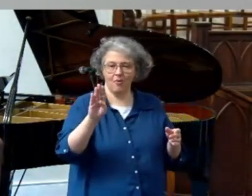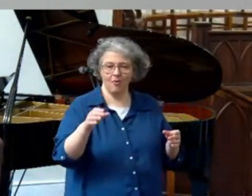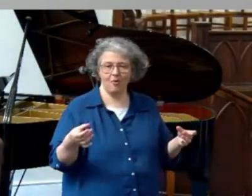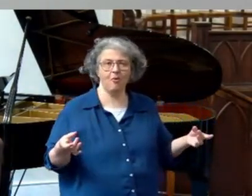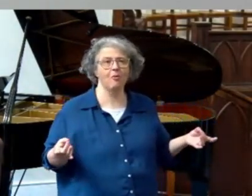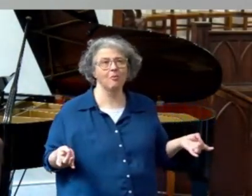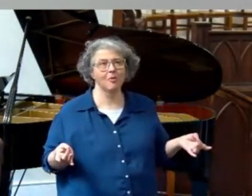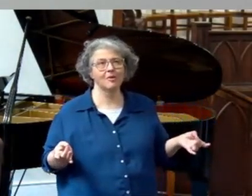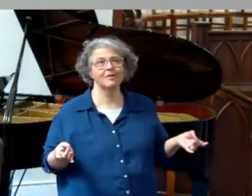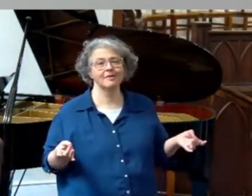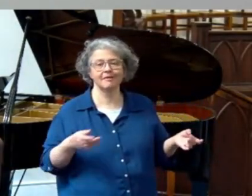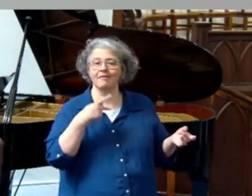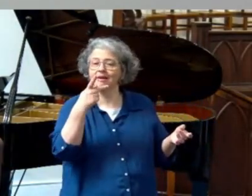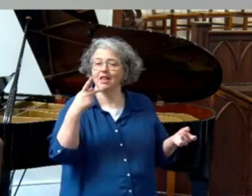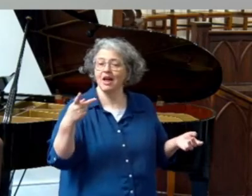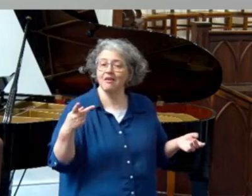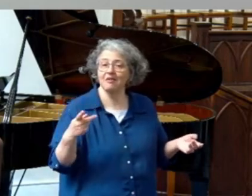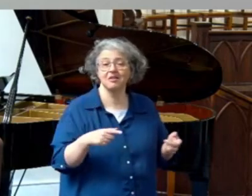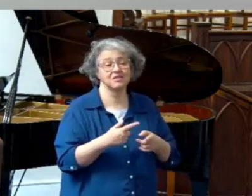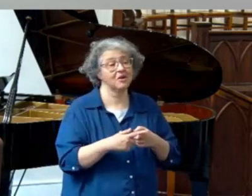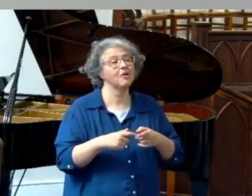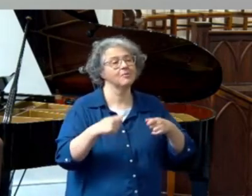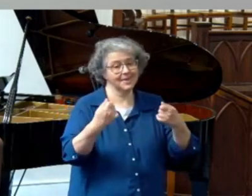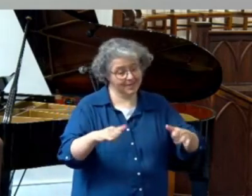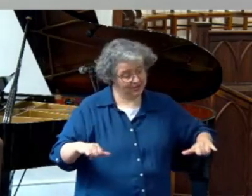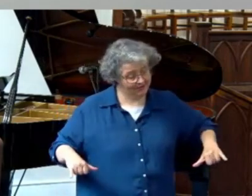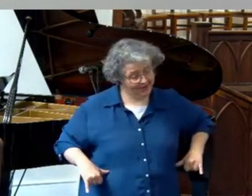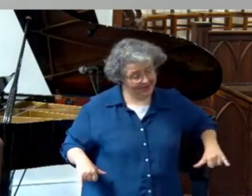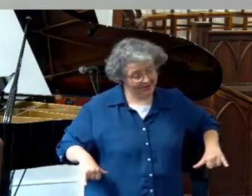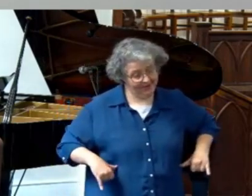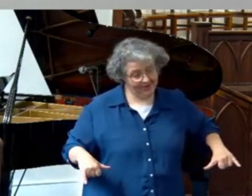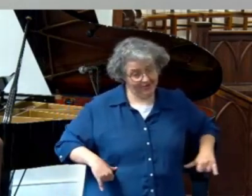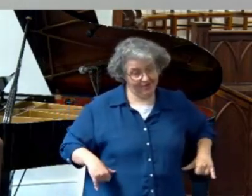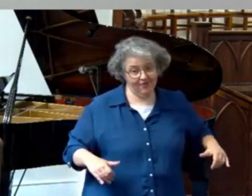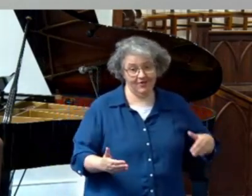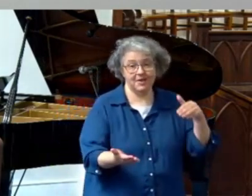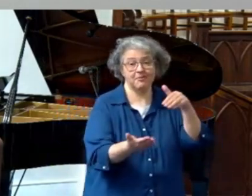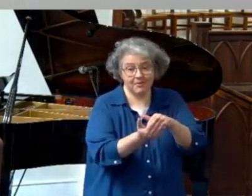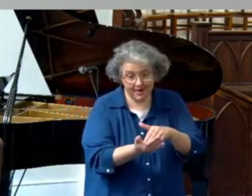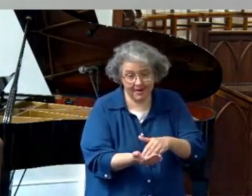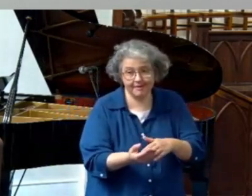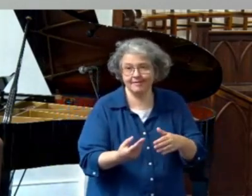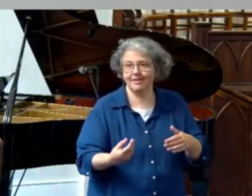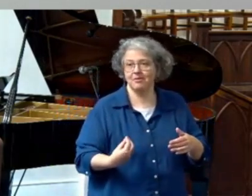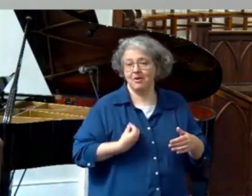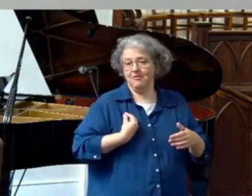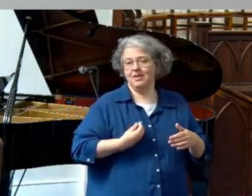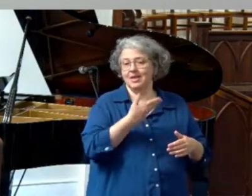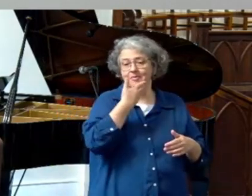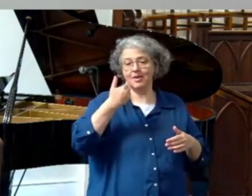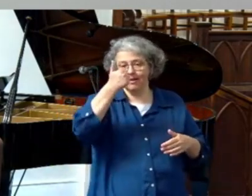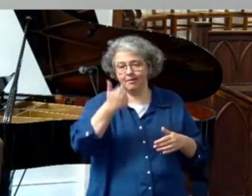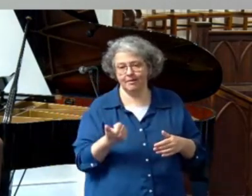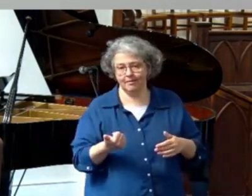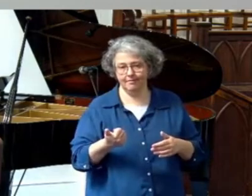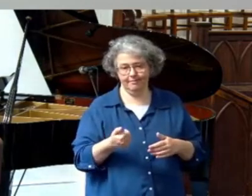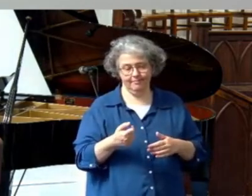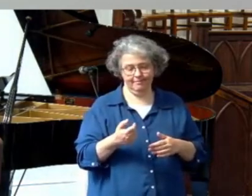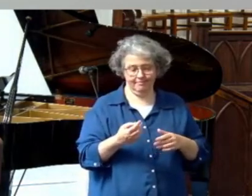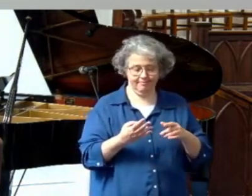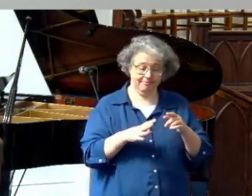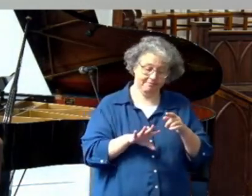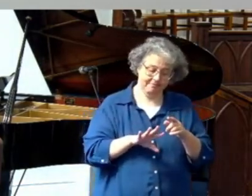exemplo, no Espiritismo, a depuração da encarnação parece ser a resposta. A vida vai melhorando, você